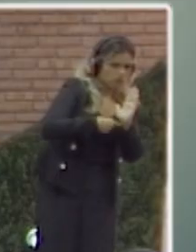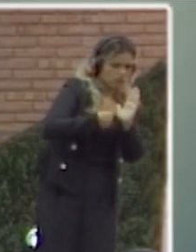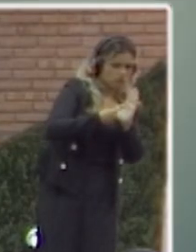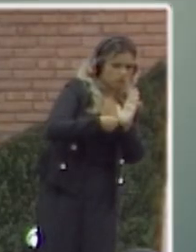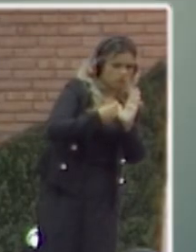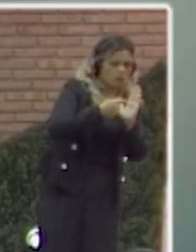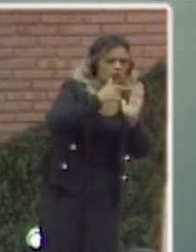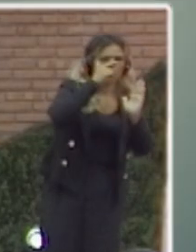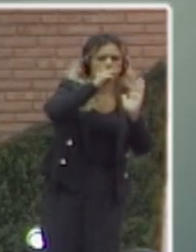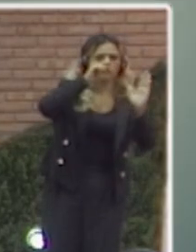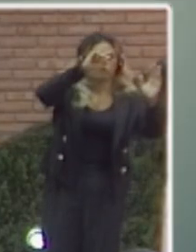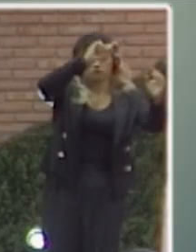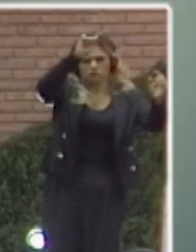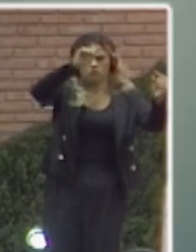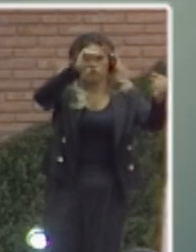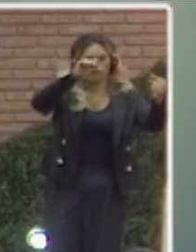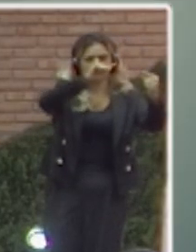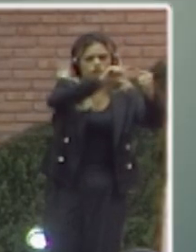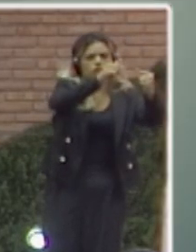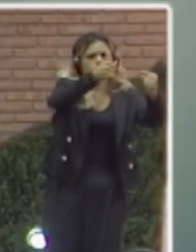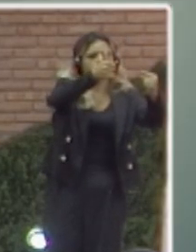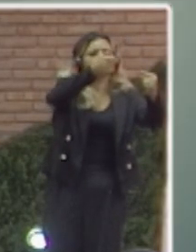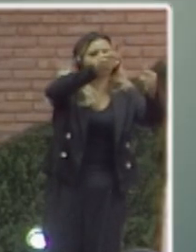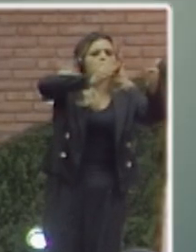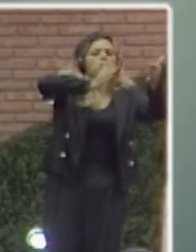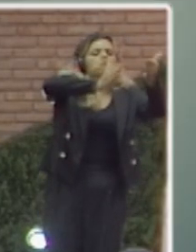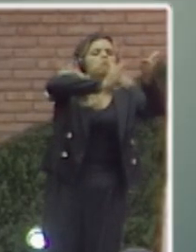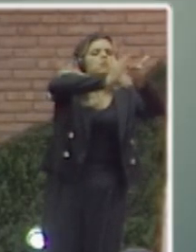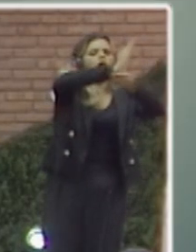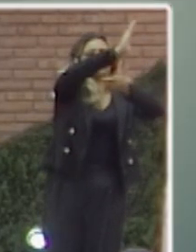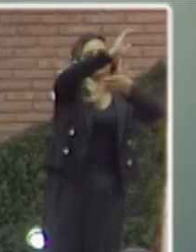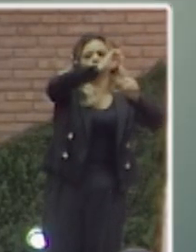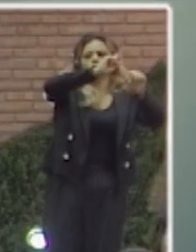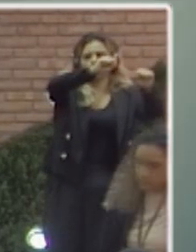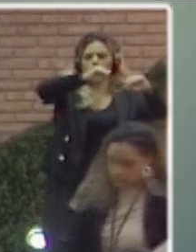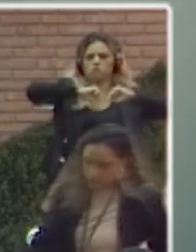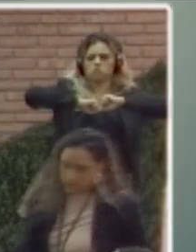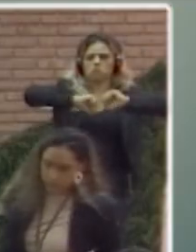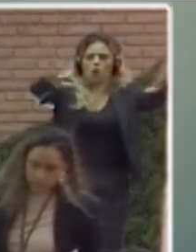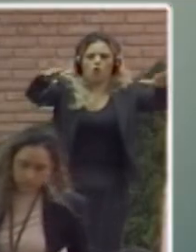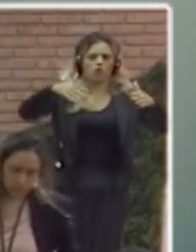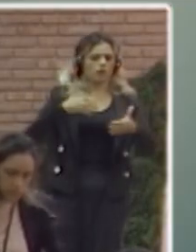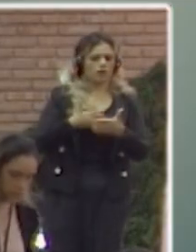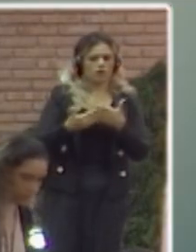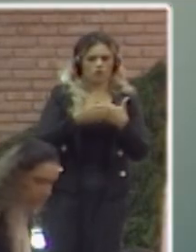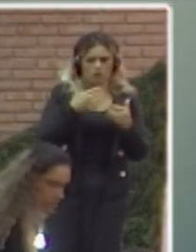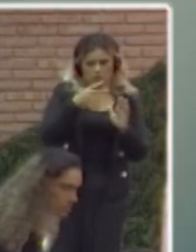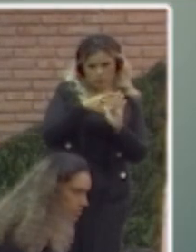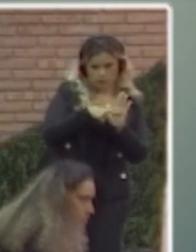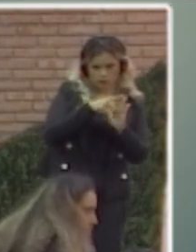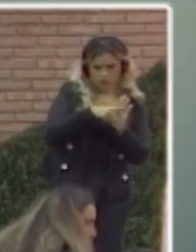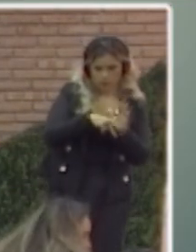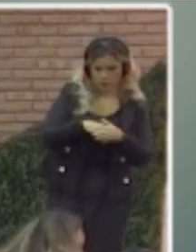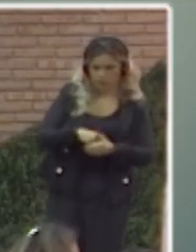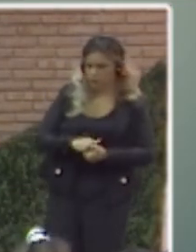de readiness. Essa ideia está pronta para ser aplicada em qualquer projeto.